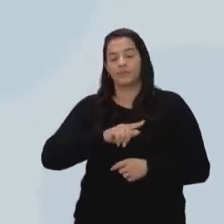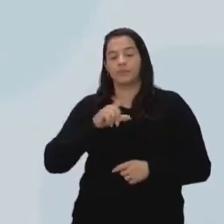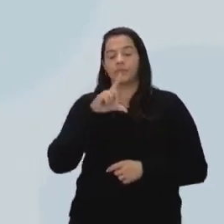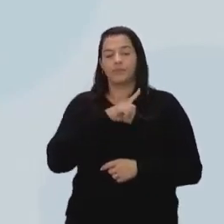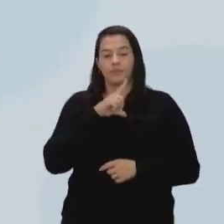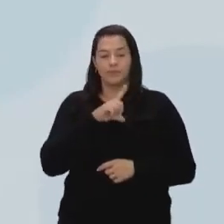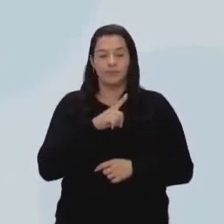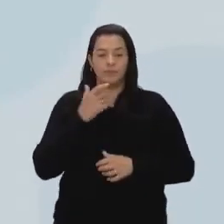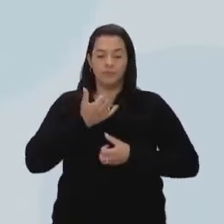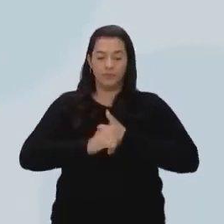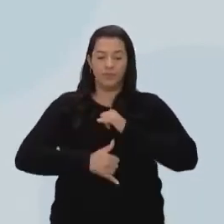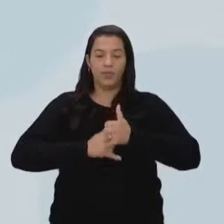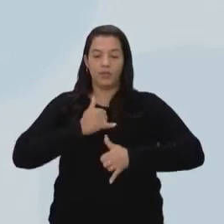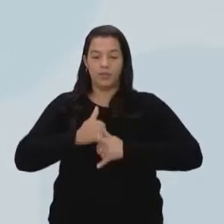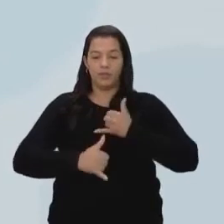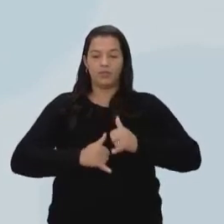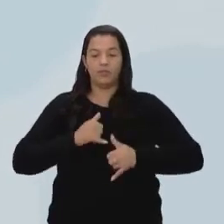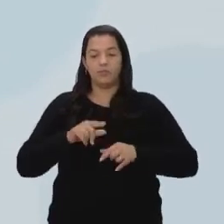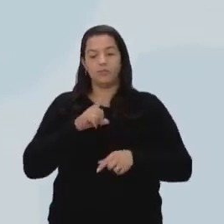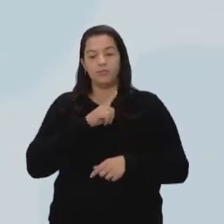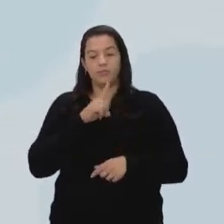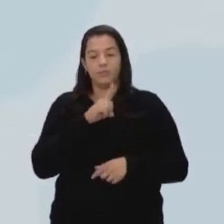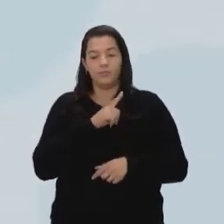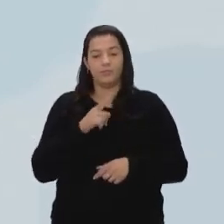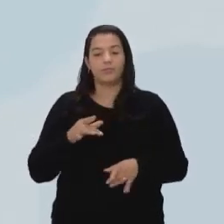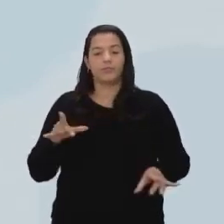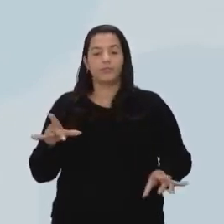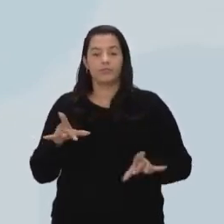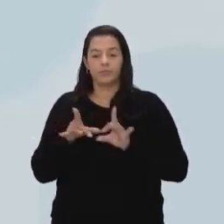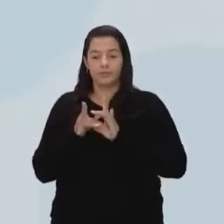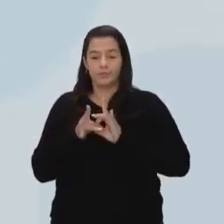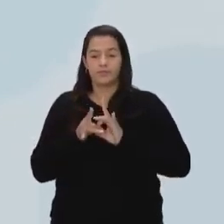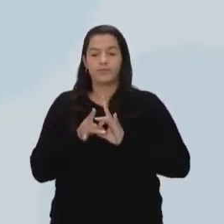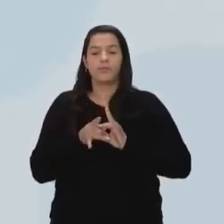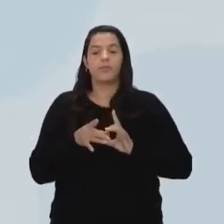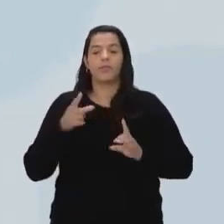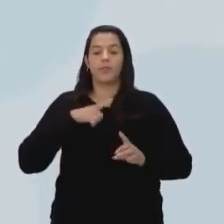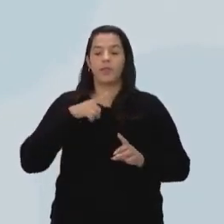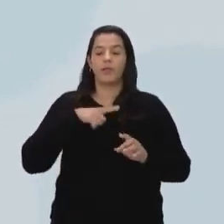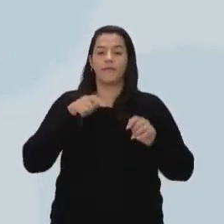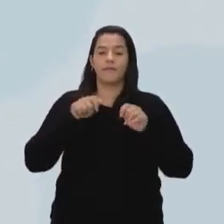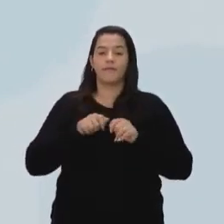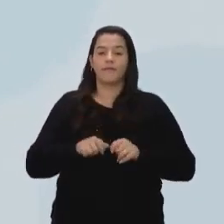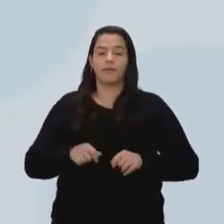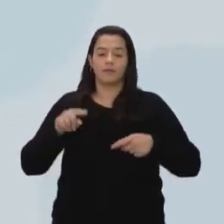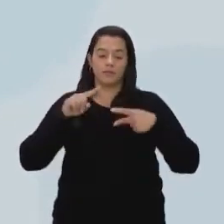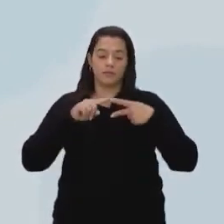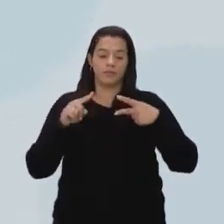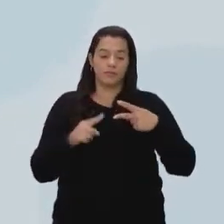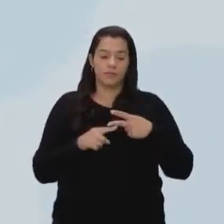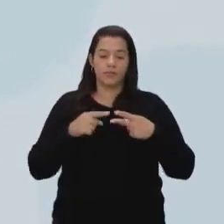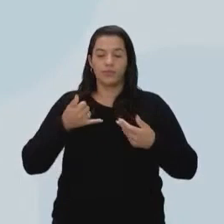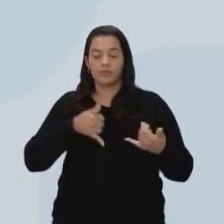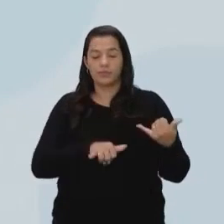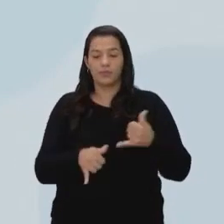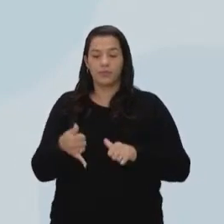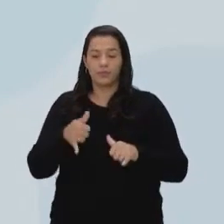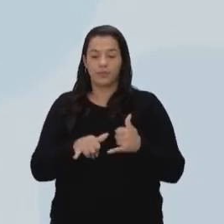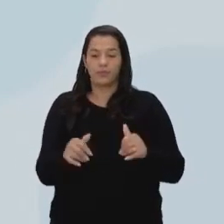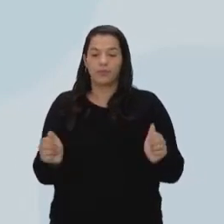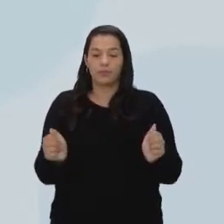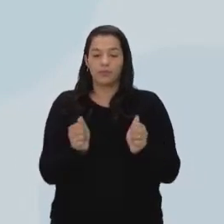mais energética. Porque essa ligação envolve 2 elementos químicos